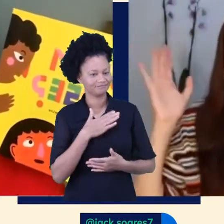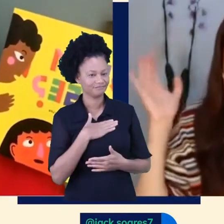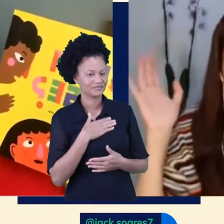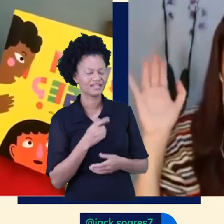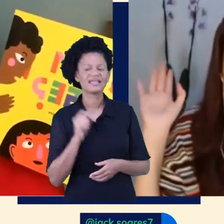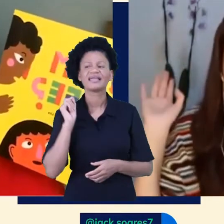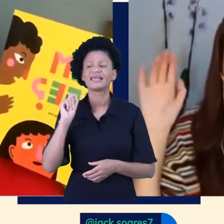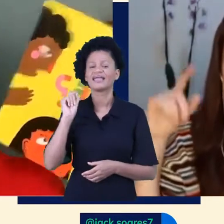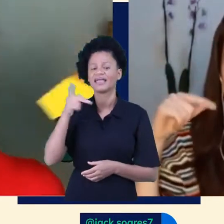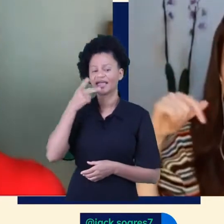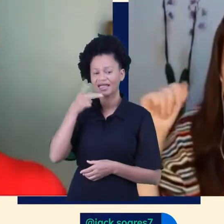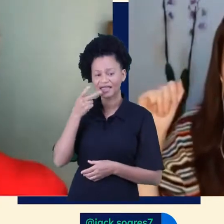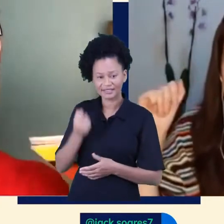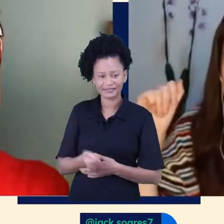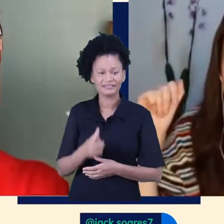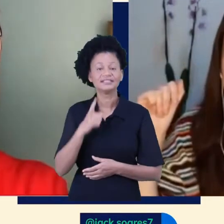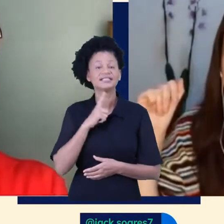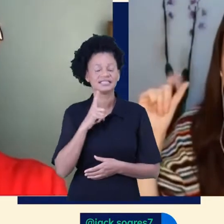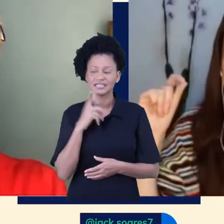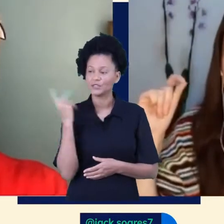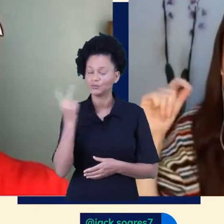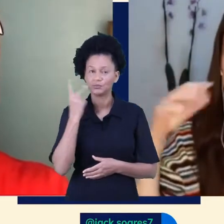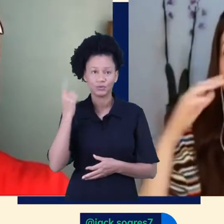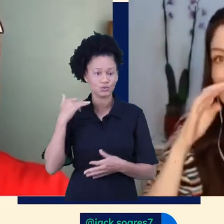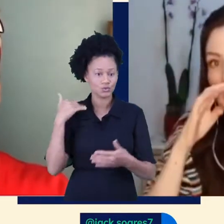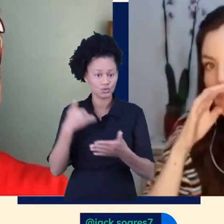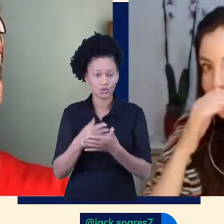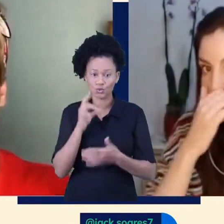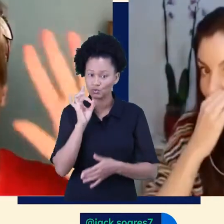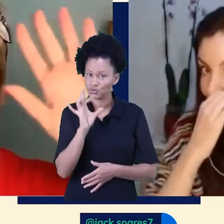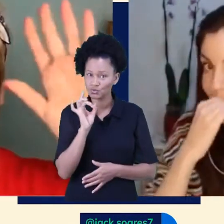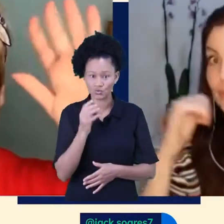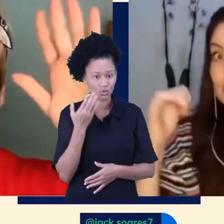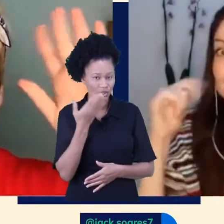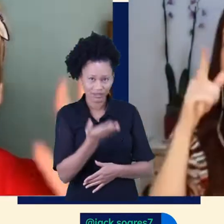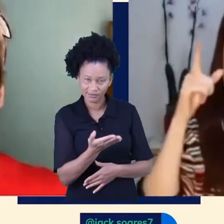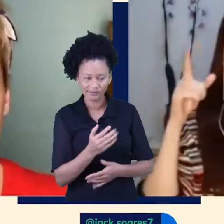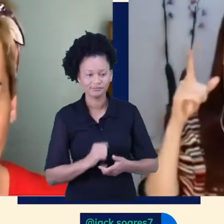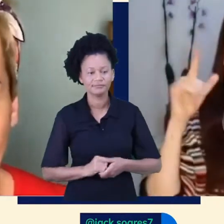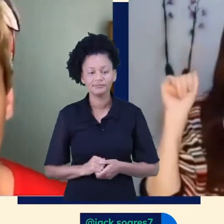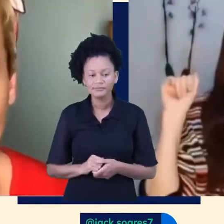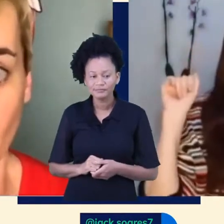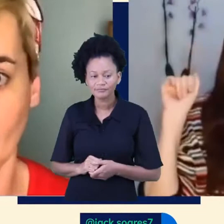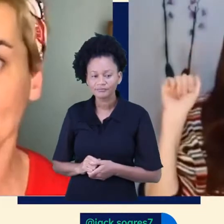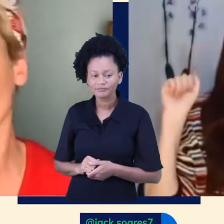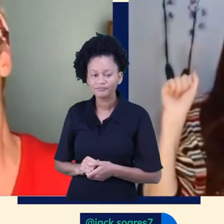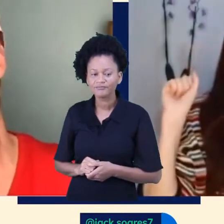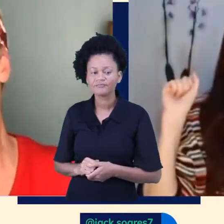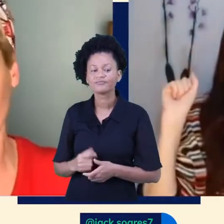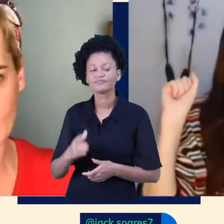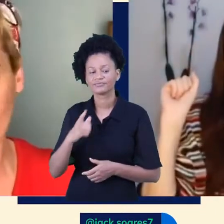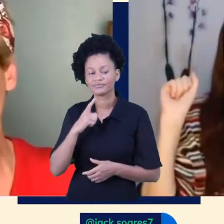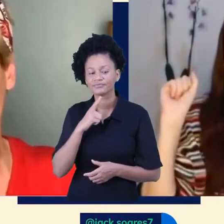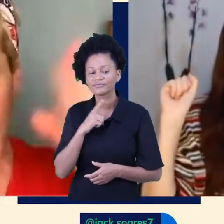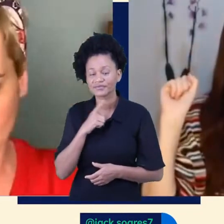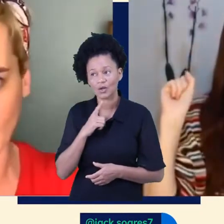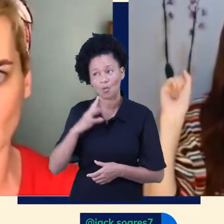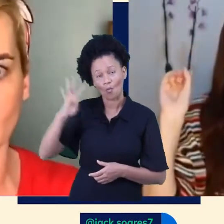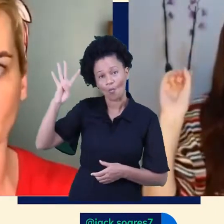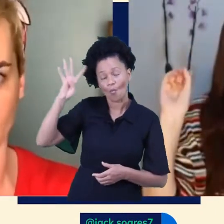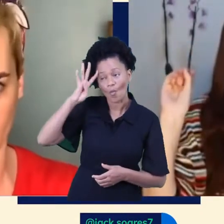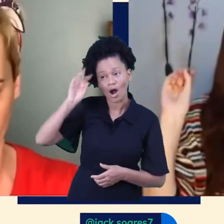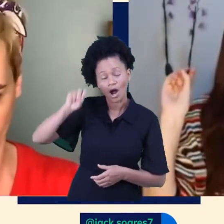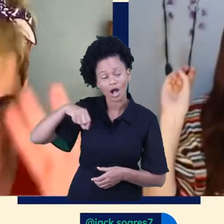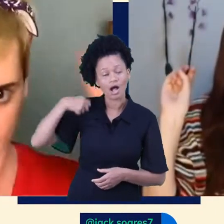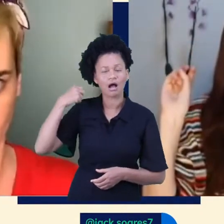de história, não precisa ser só esse Quem Disse, que é... Pode falar. Quarta ou sexta, se tudo der certo. Mas eu vou colocar no Instagram, vou